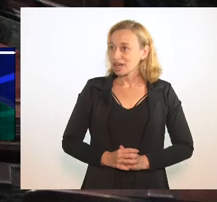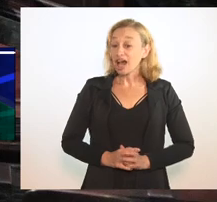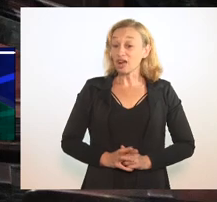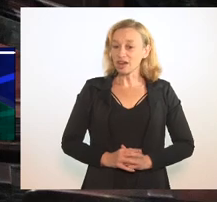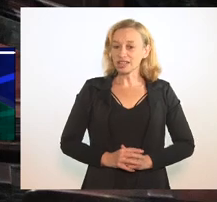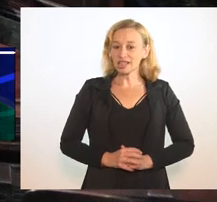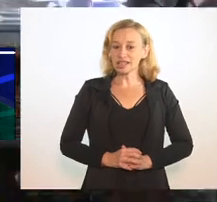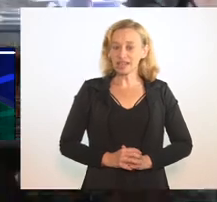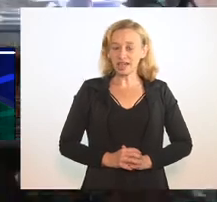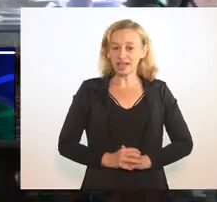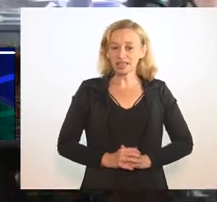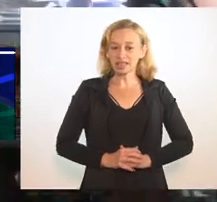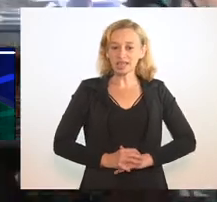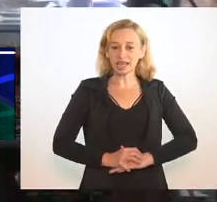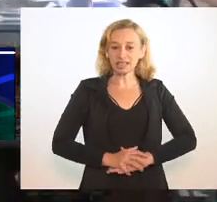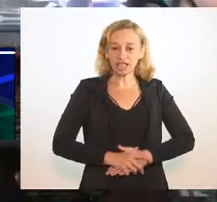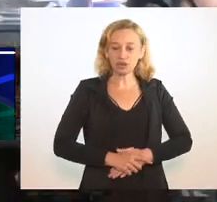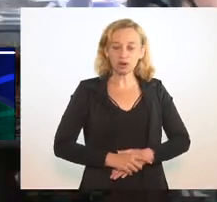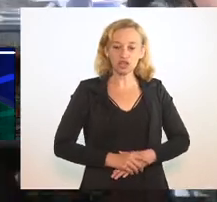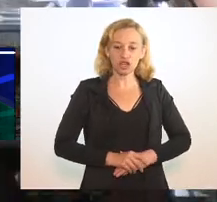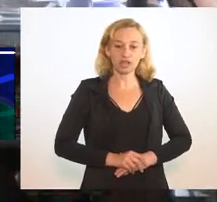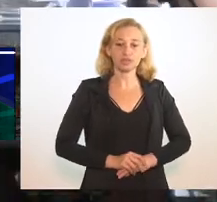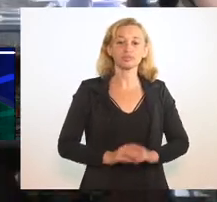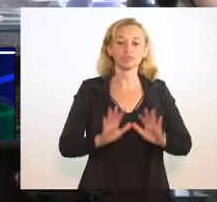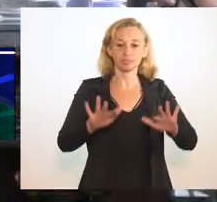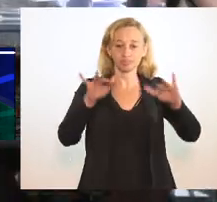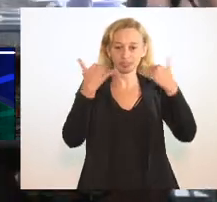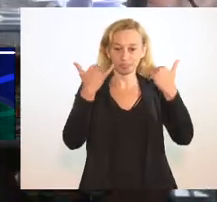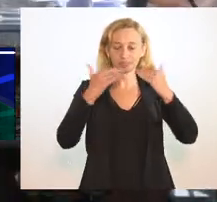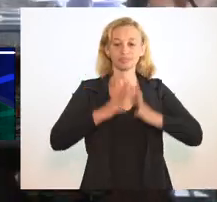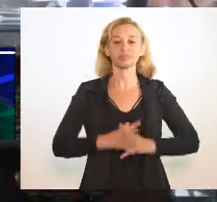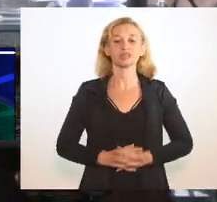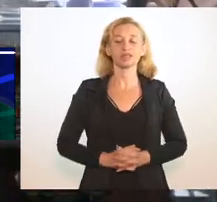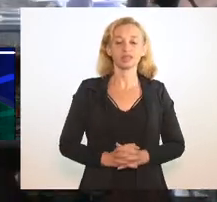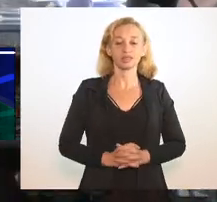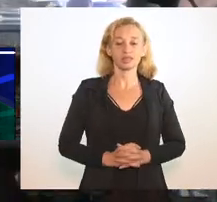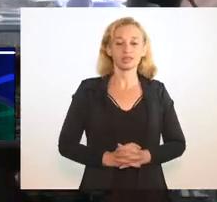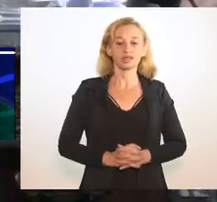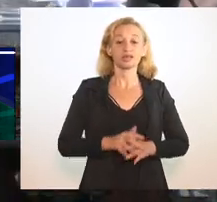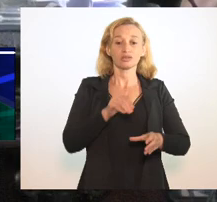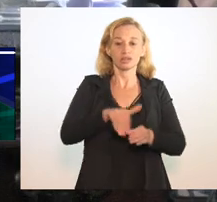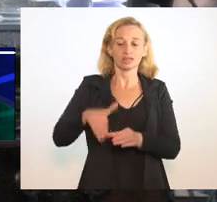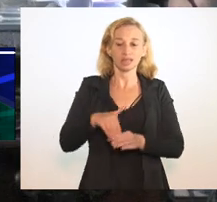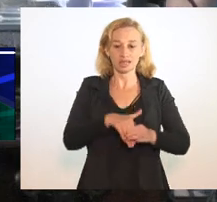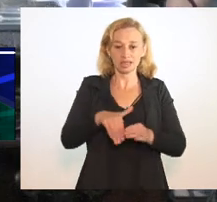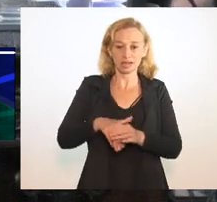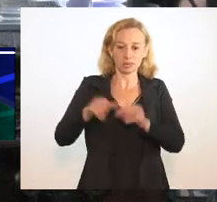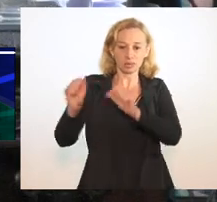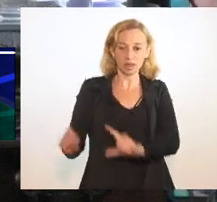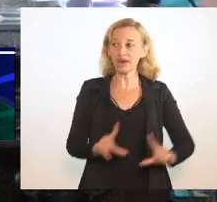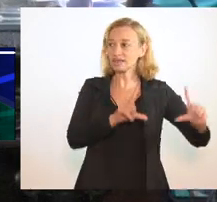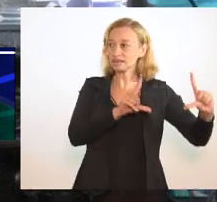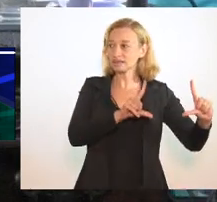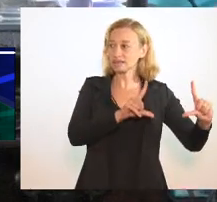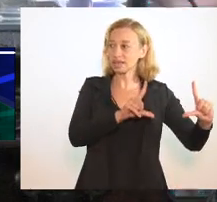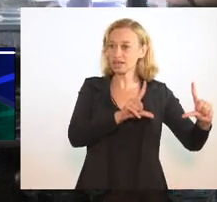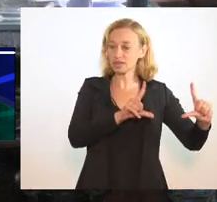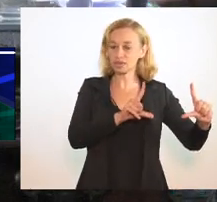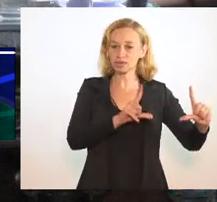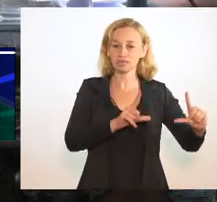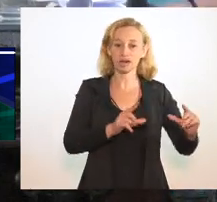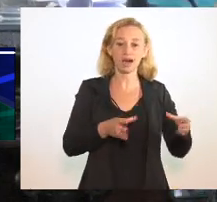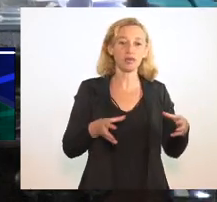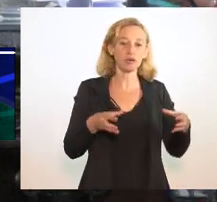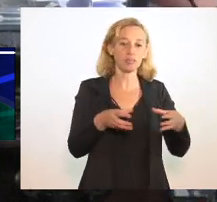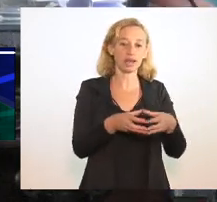Presidência, chama a atenção dos senhores parlamentares, estamos em procedimento de votação nominal no painel e nos